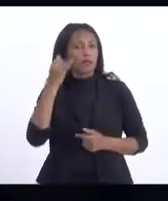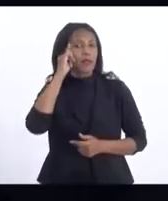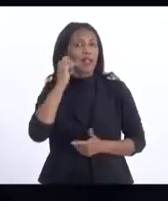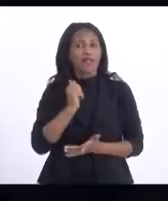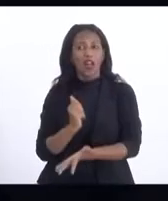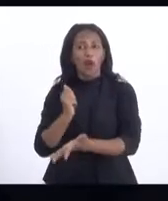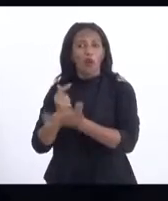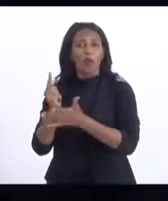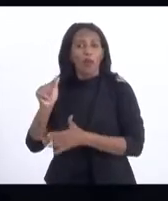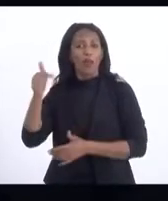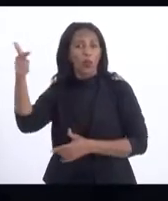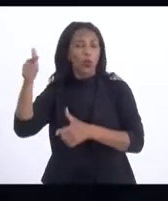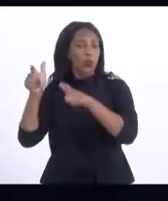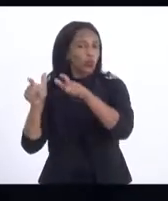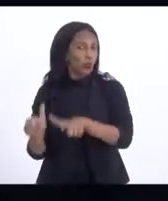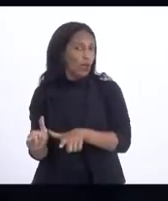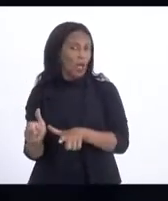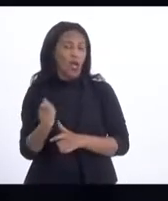não temos